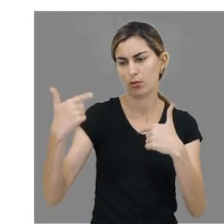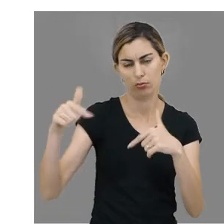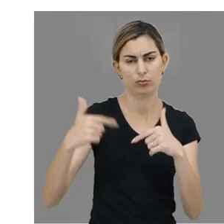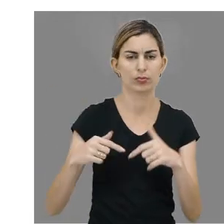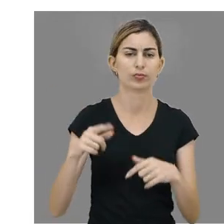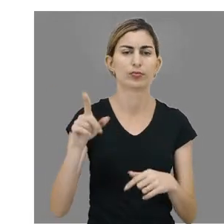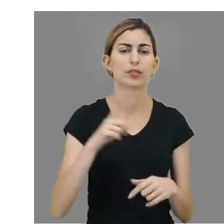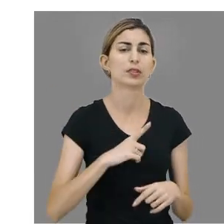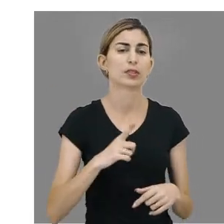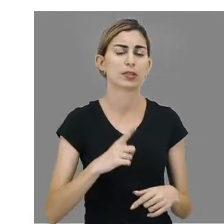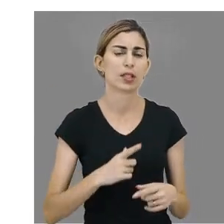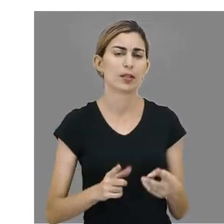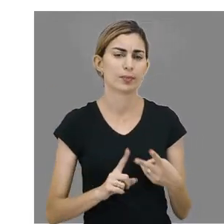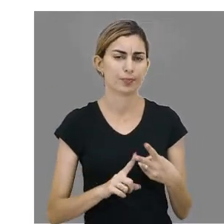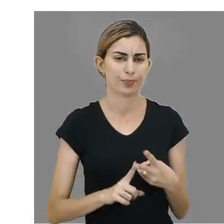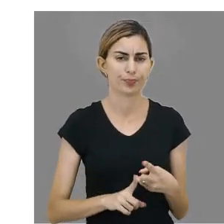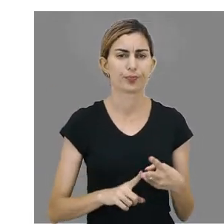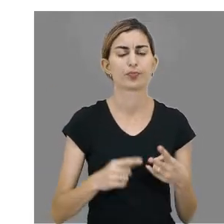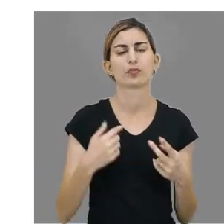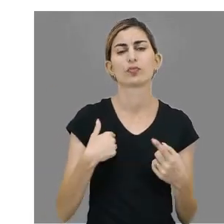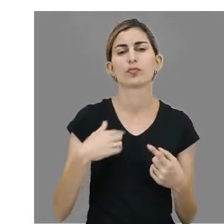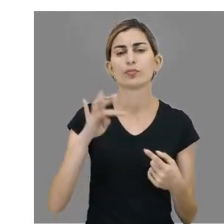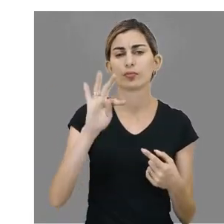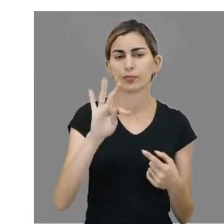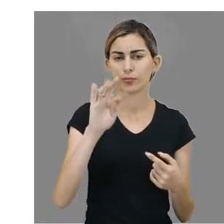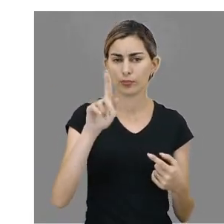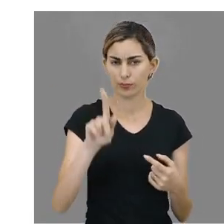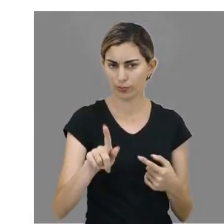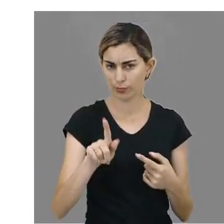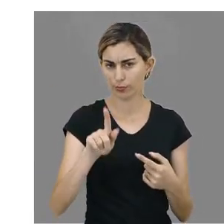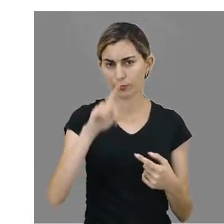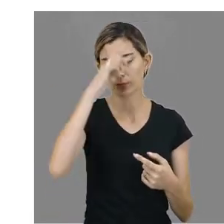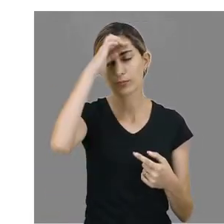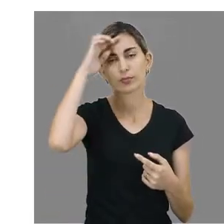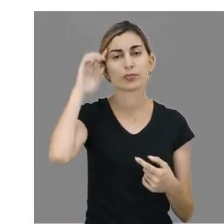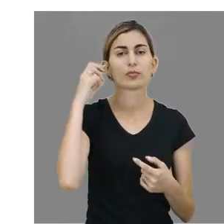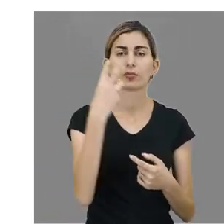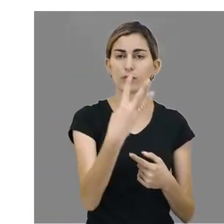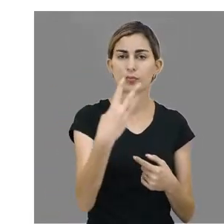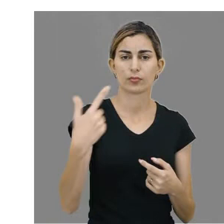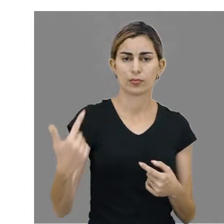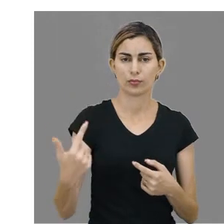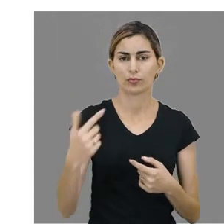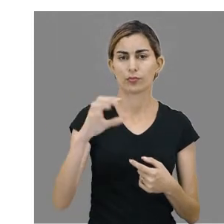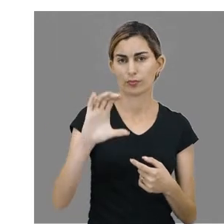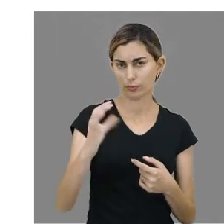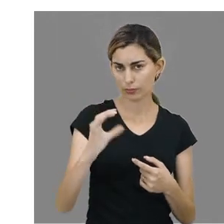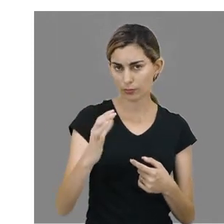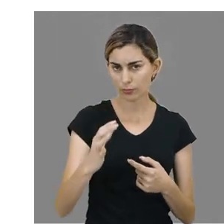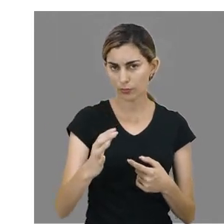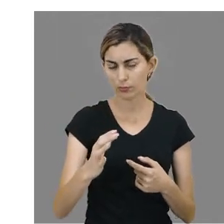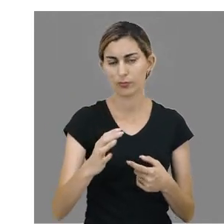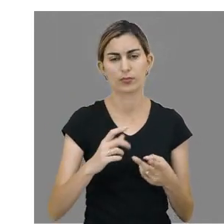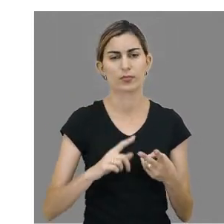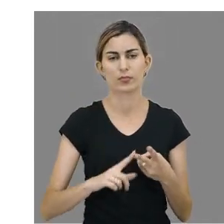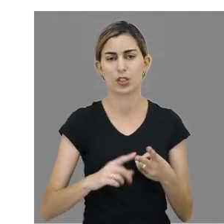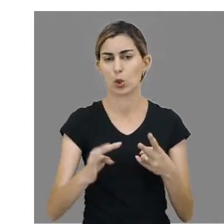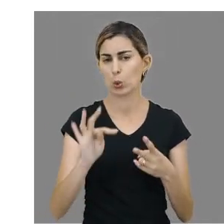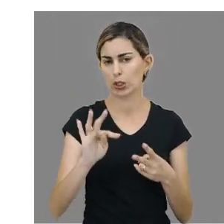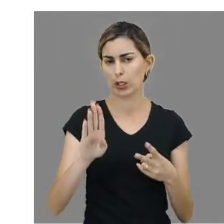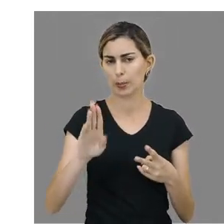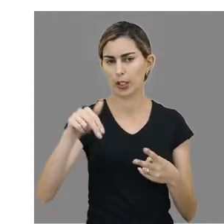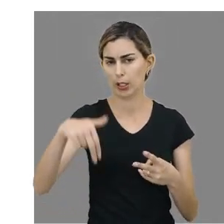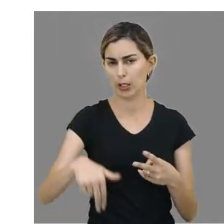laboral, obtendo-se os seguintes resultados. O termômetro de globo mediu 31 graus Celsius.